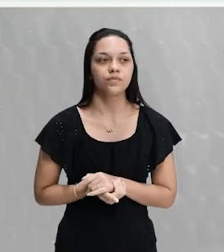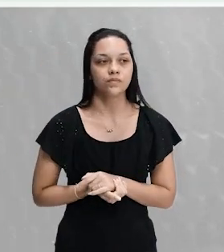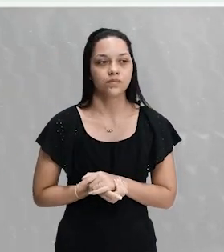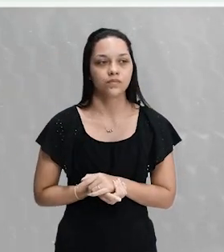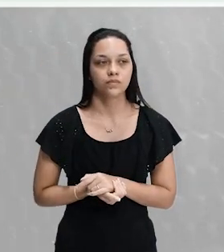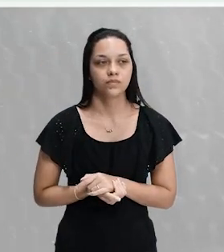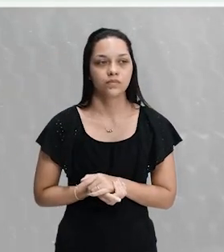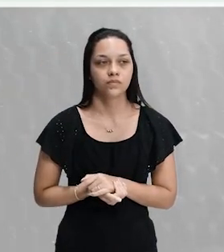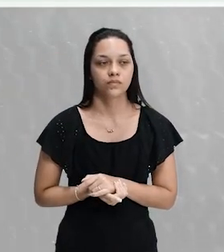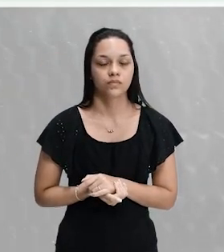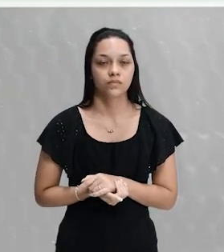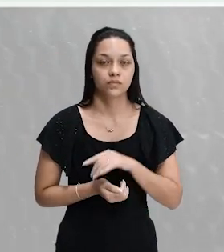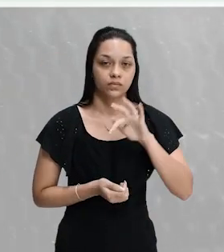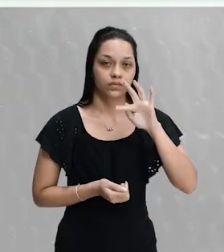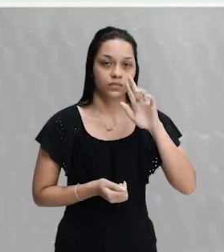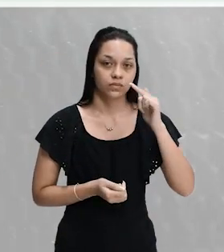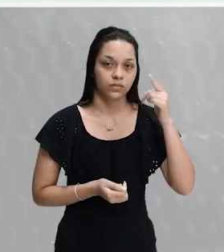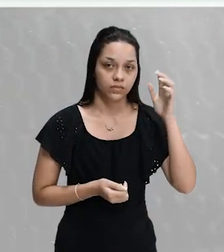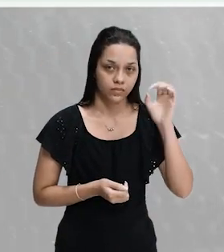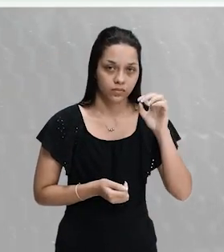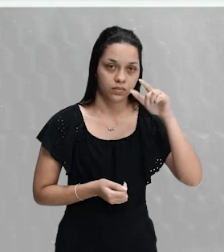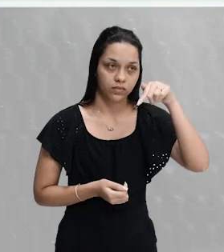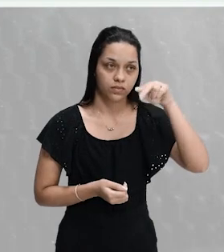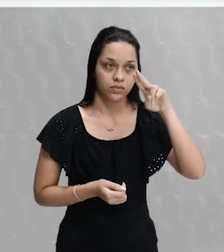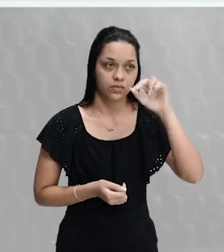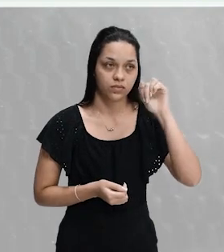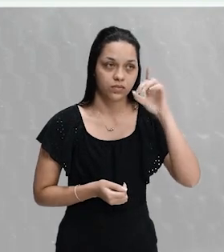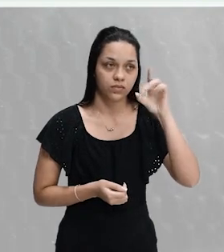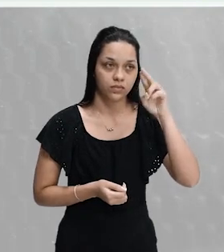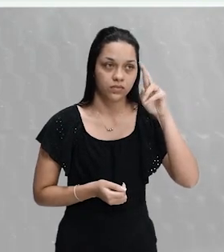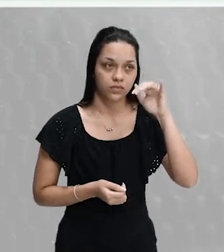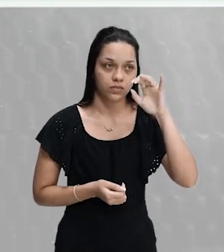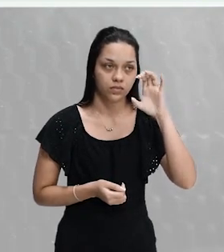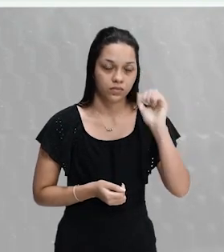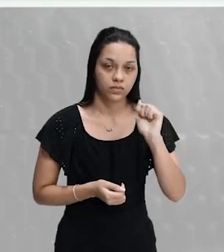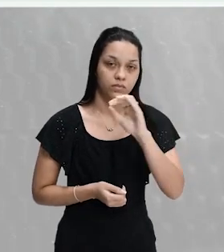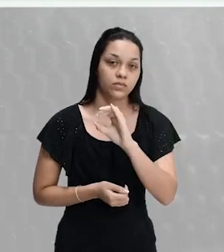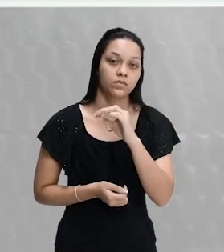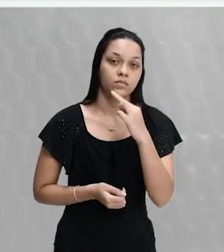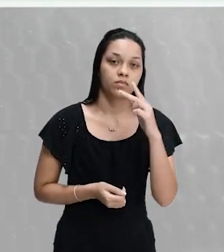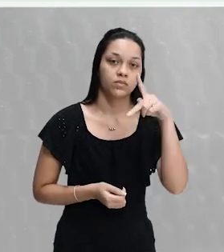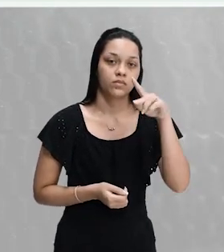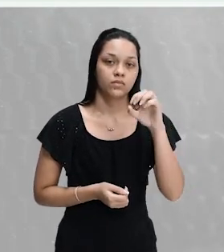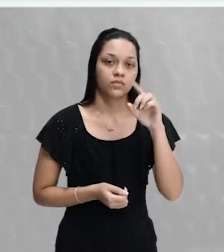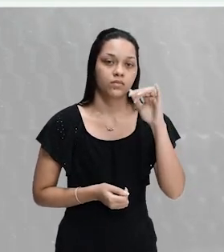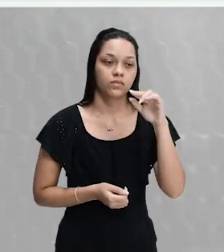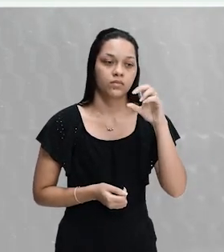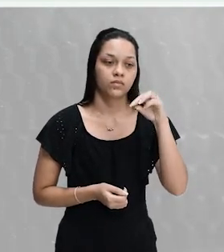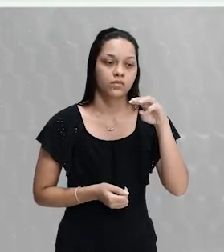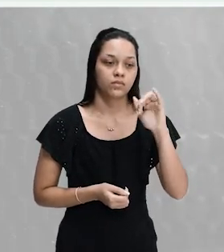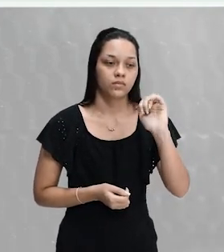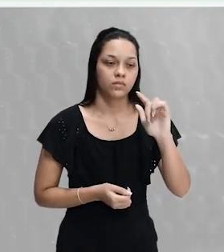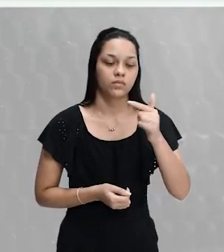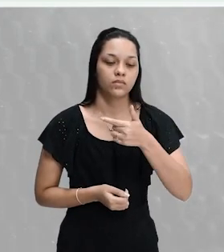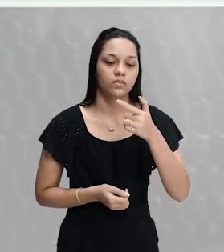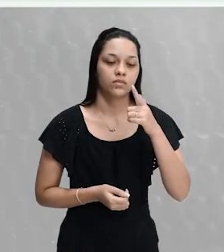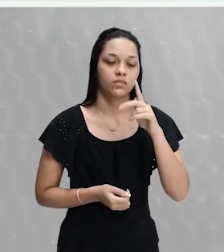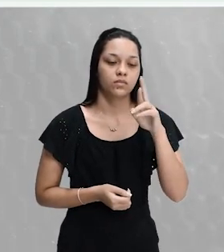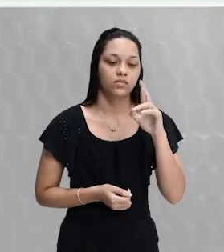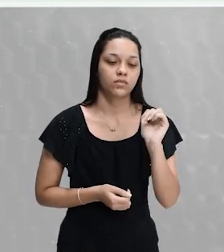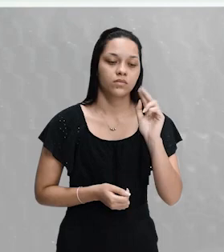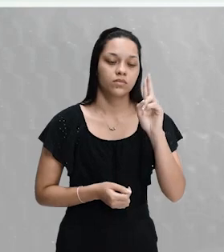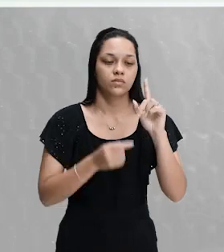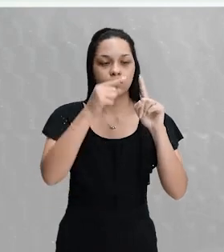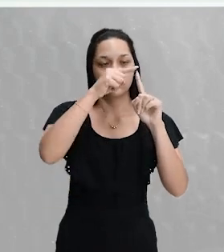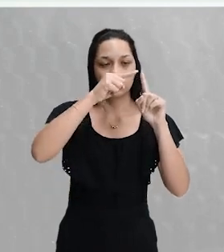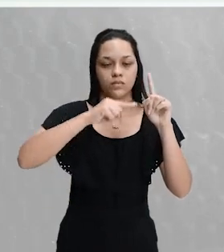é o gráfico de uma função quadrática ou função polinomial do segundo grau. Ela é uma